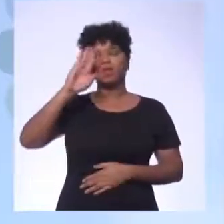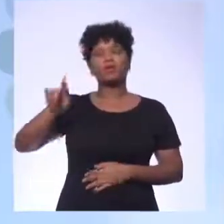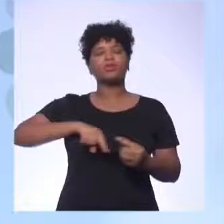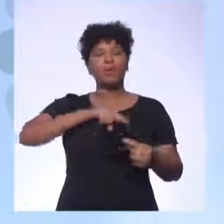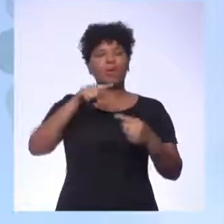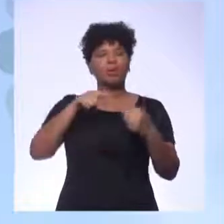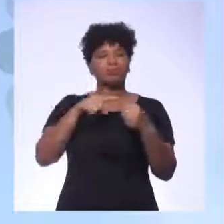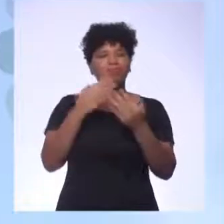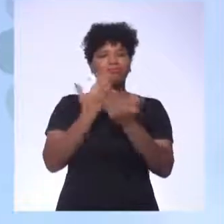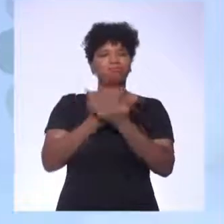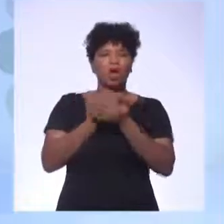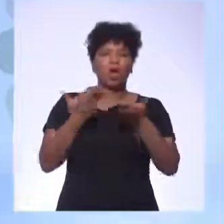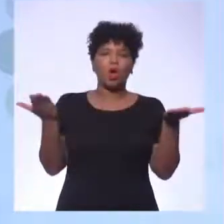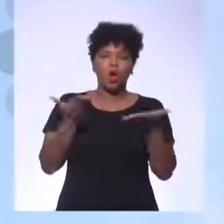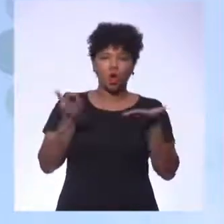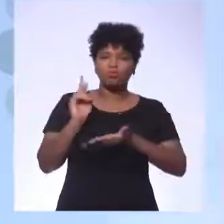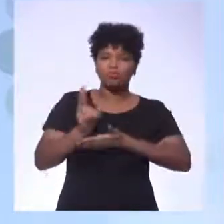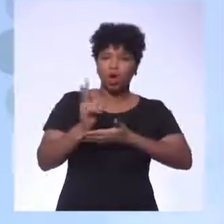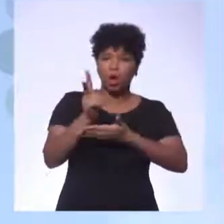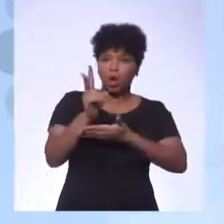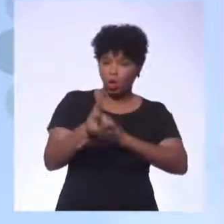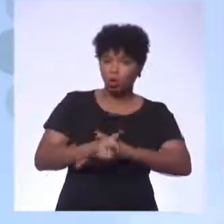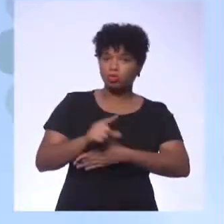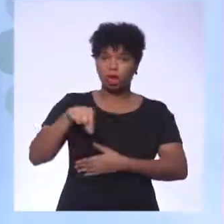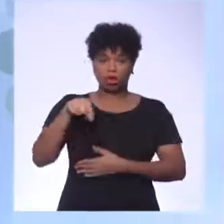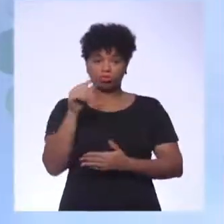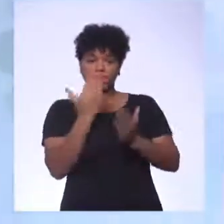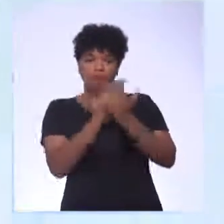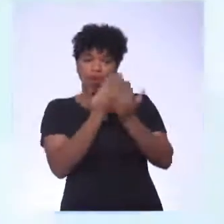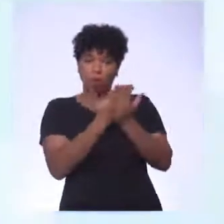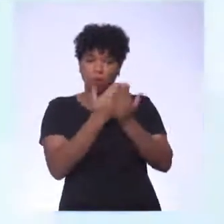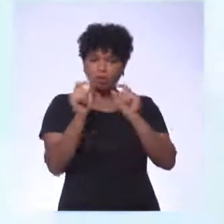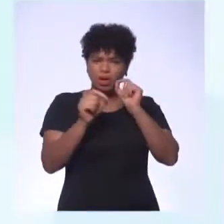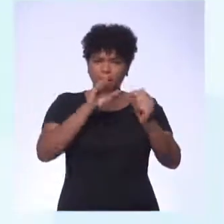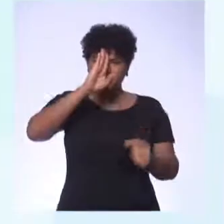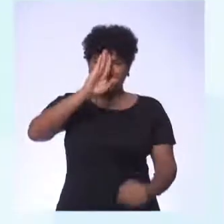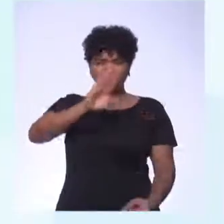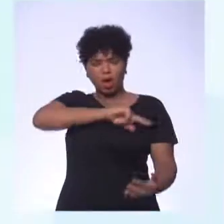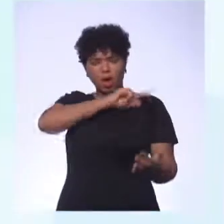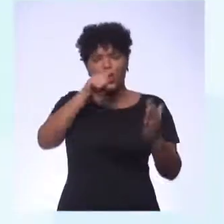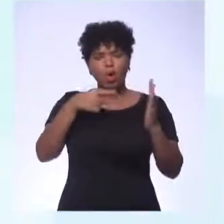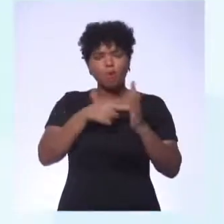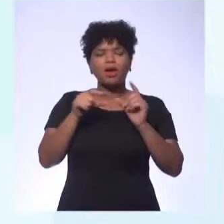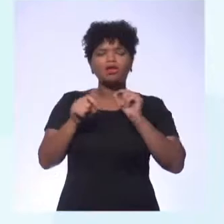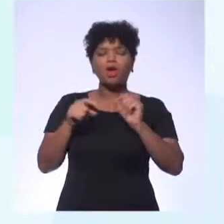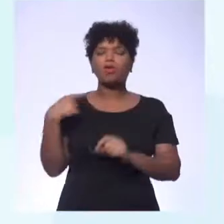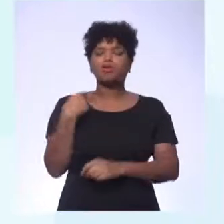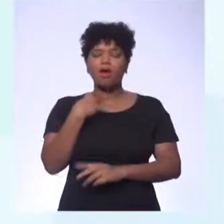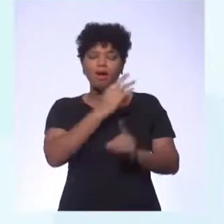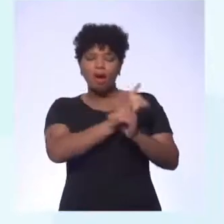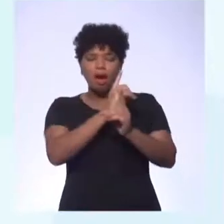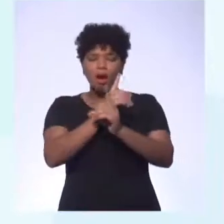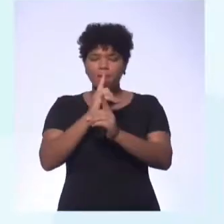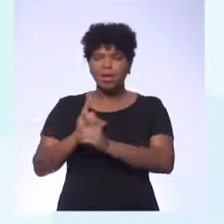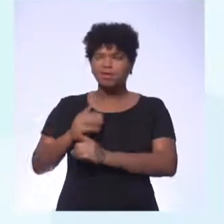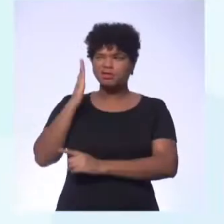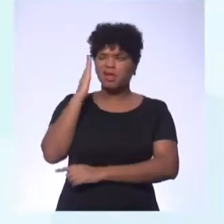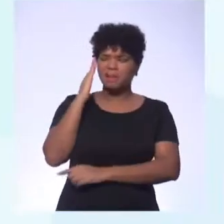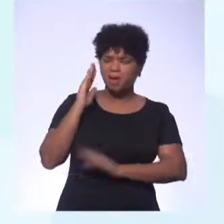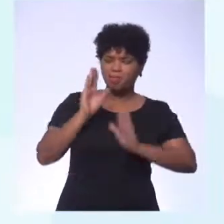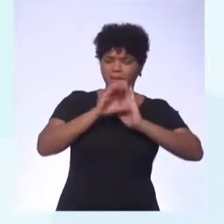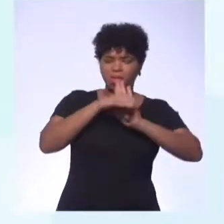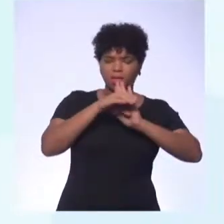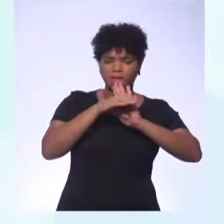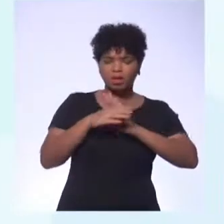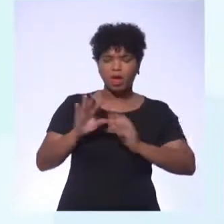aqui, na verdade, dando continuidade à aula, o objetivo específico aí é destacar os conceitos de desenvolvimento